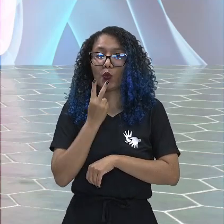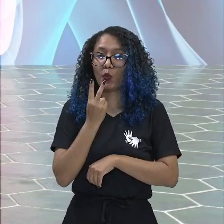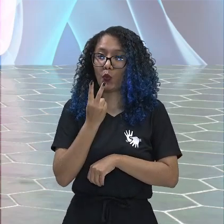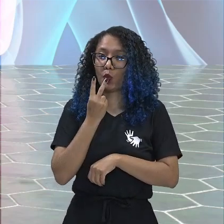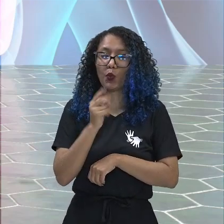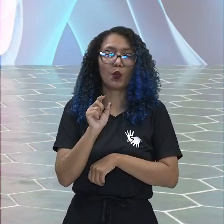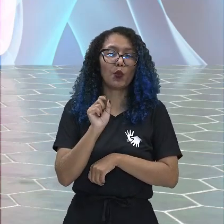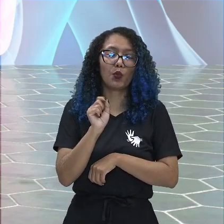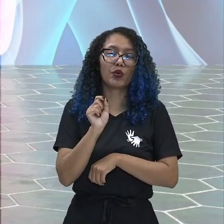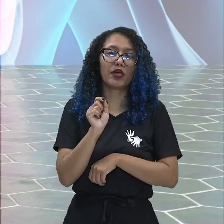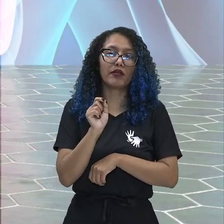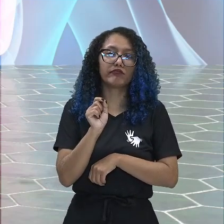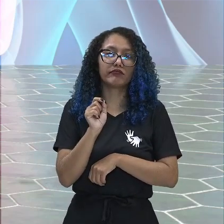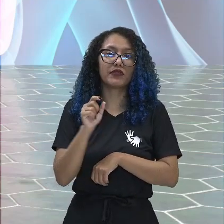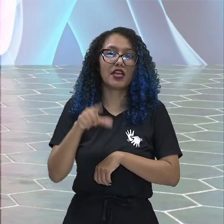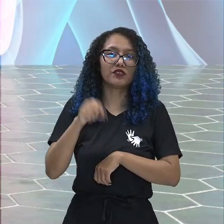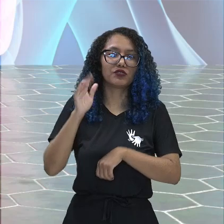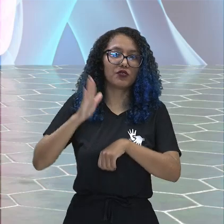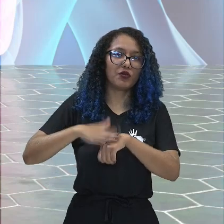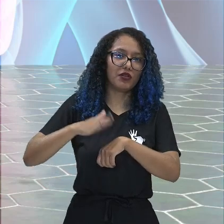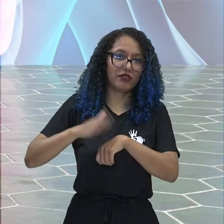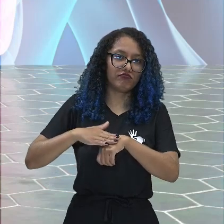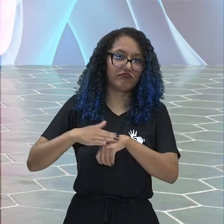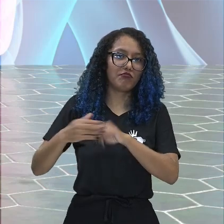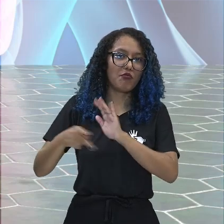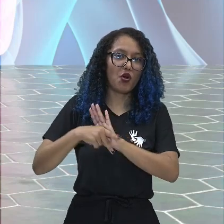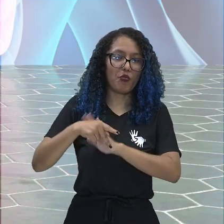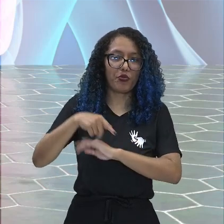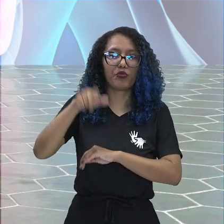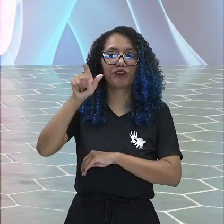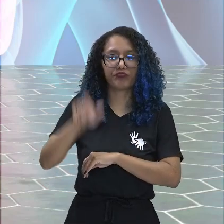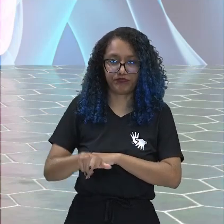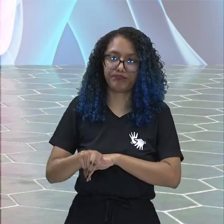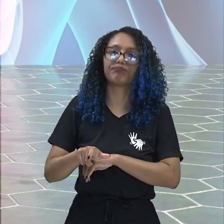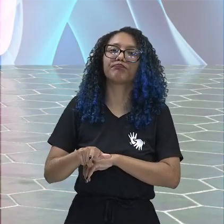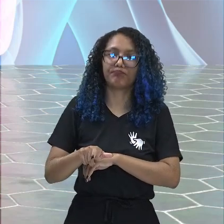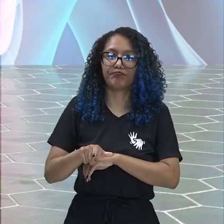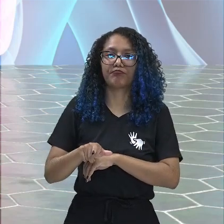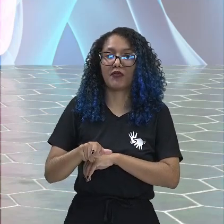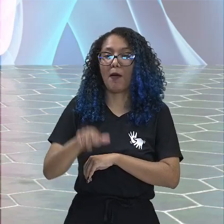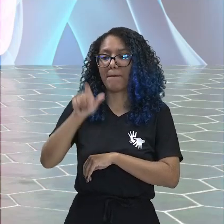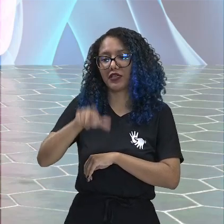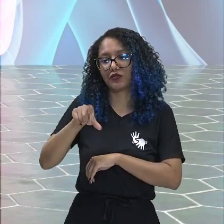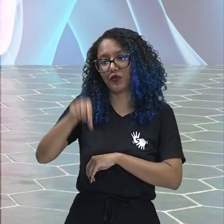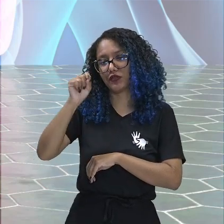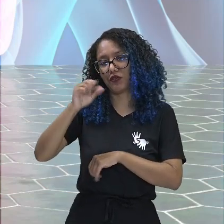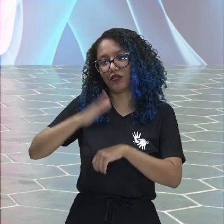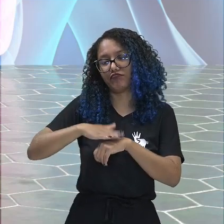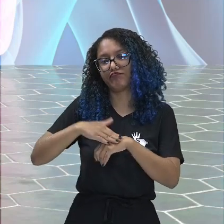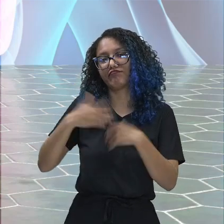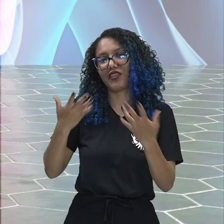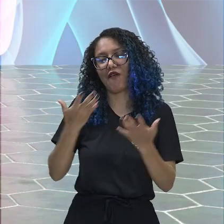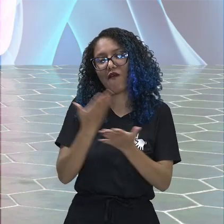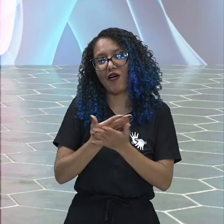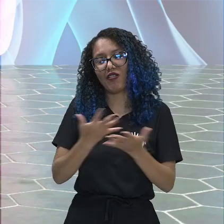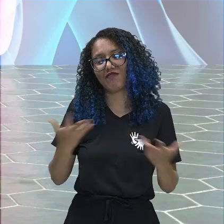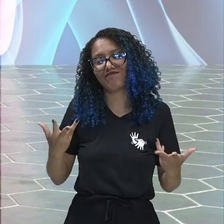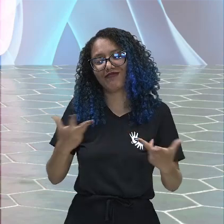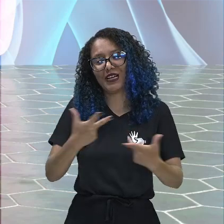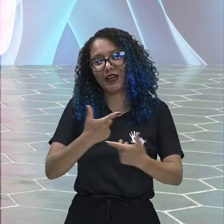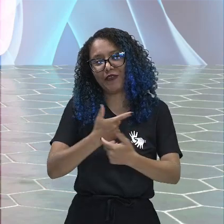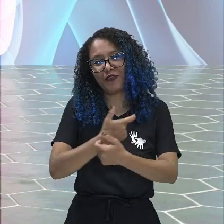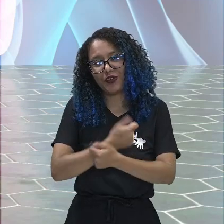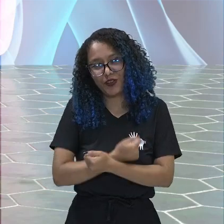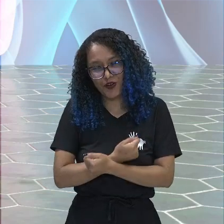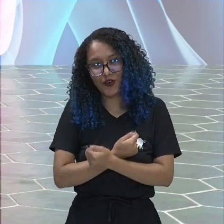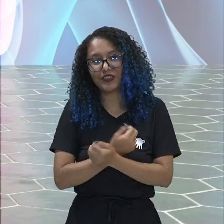tabagismo, é uma decisão própria do indivíduo, tá bom? Então, ó, nossa aula aí foi muito rica, né, com essa viagem